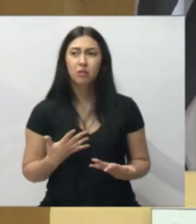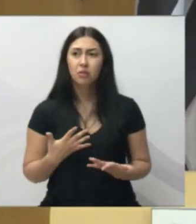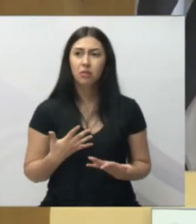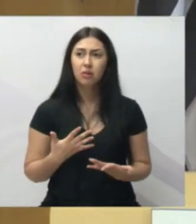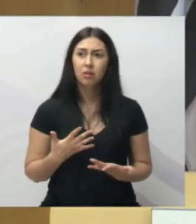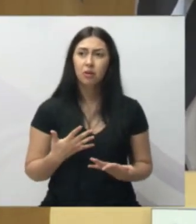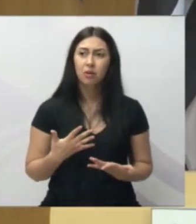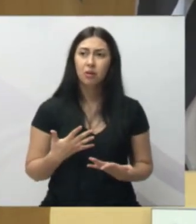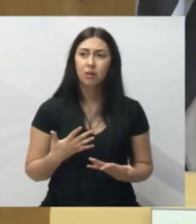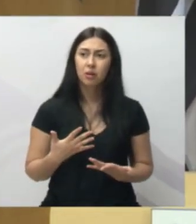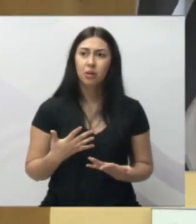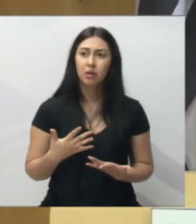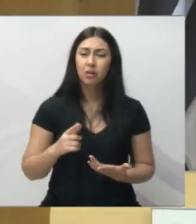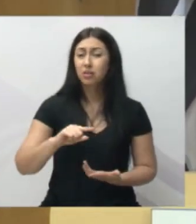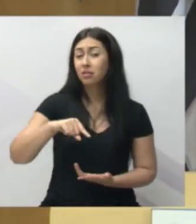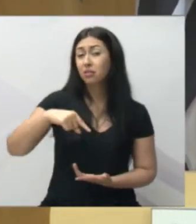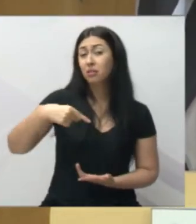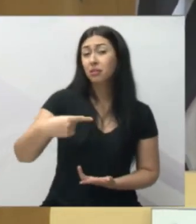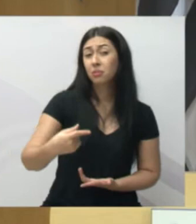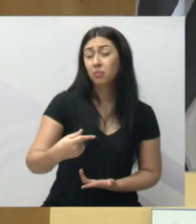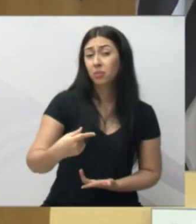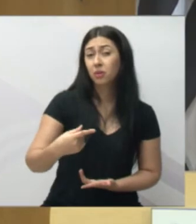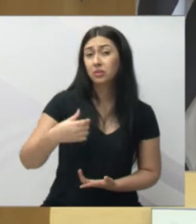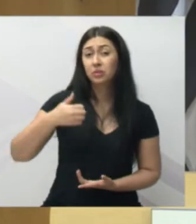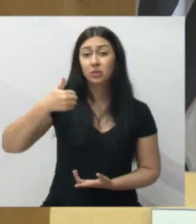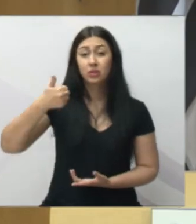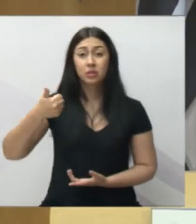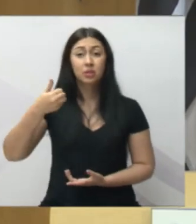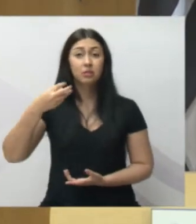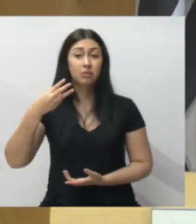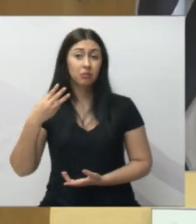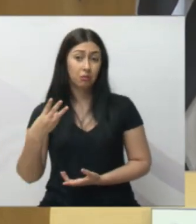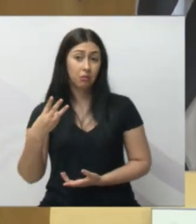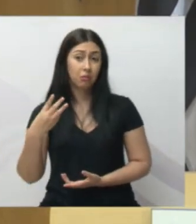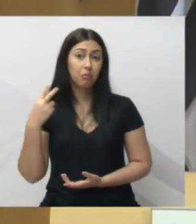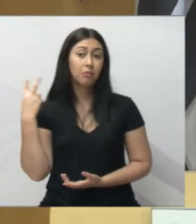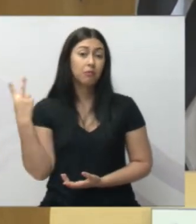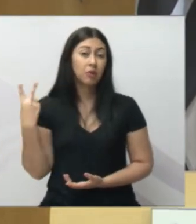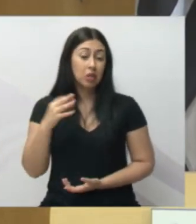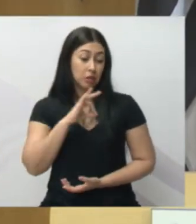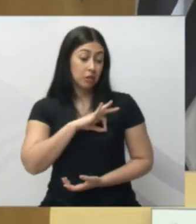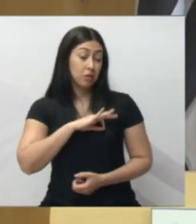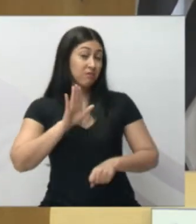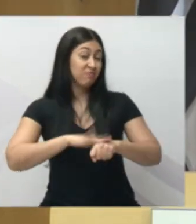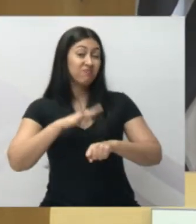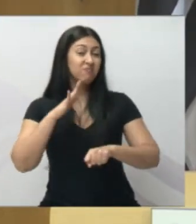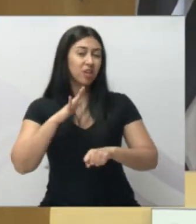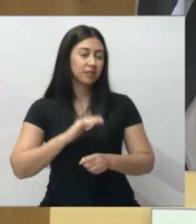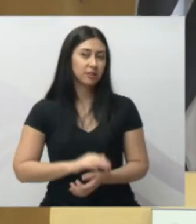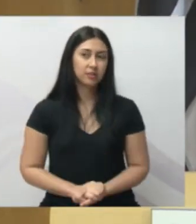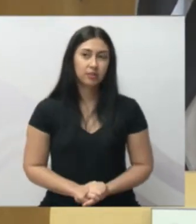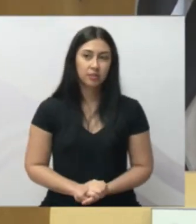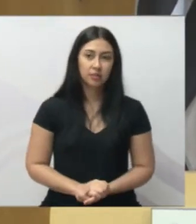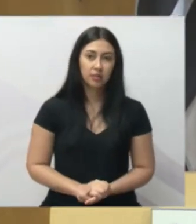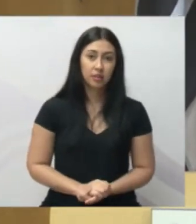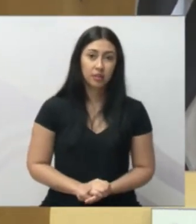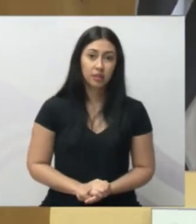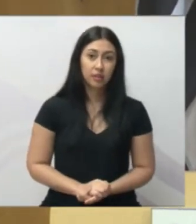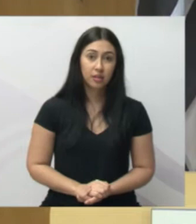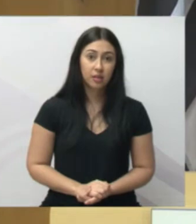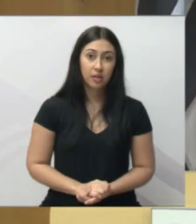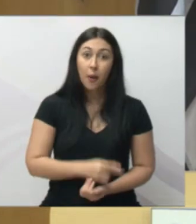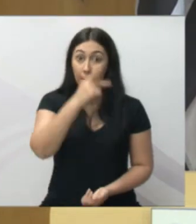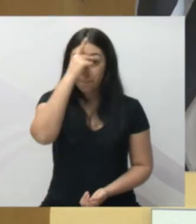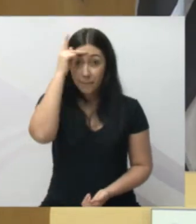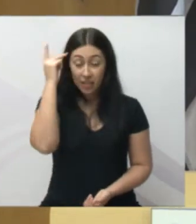depois ganhar mais de que os 19 ganhava. Quer dizer, que diminuiu, mas aumentou o salário dos